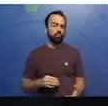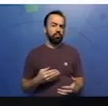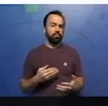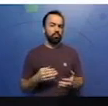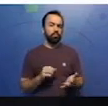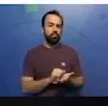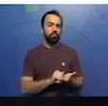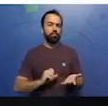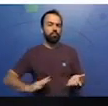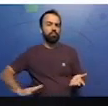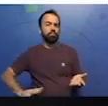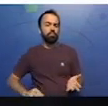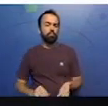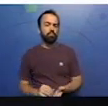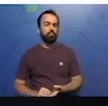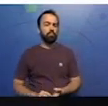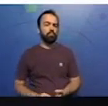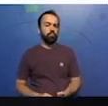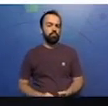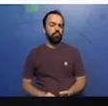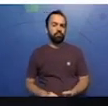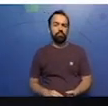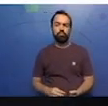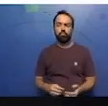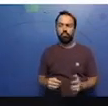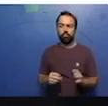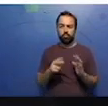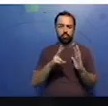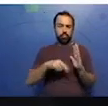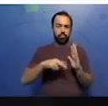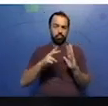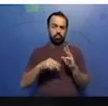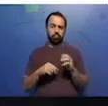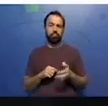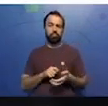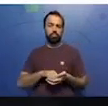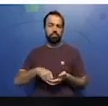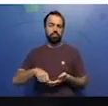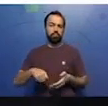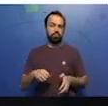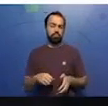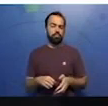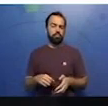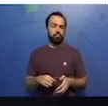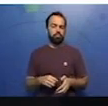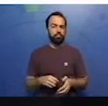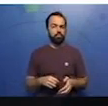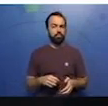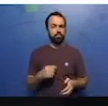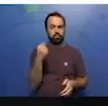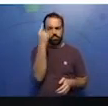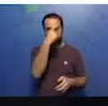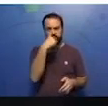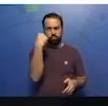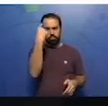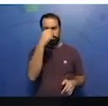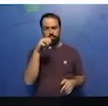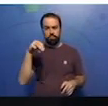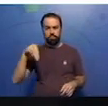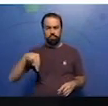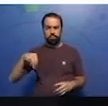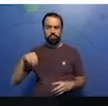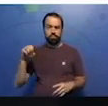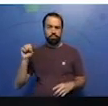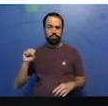fazer. Faça a leitura e escreva as horas, os minutos e os segundos indicados